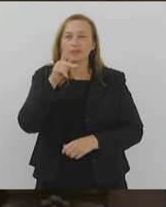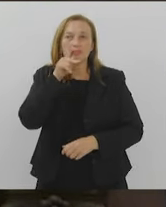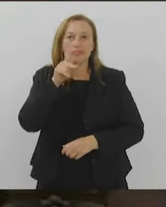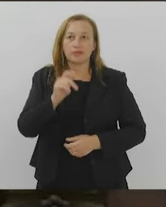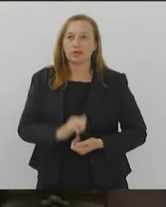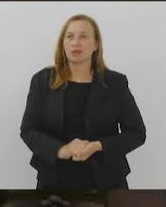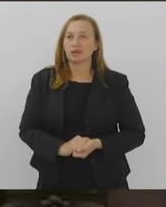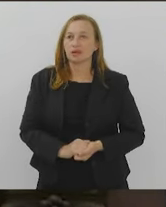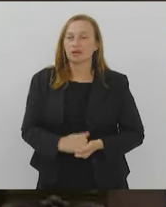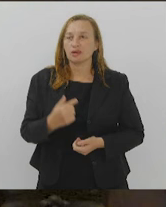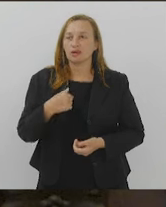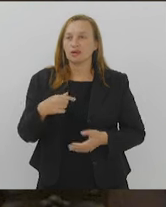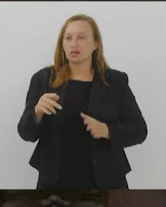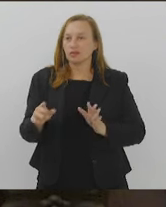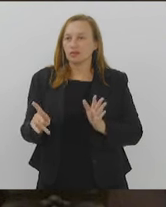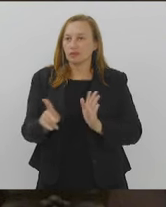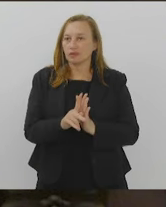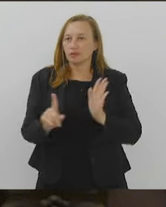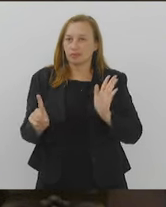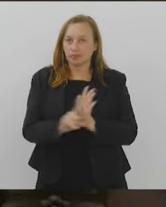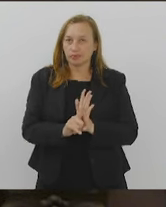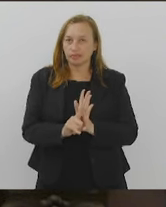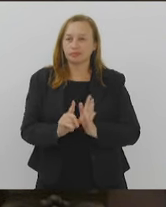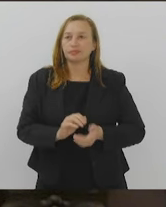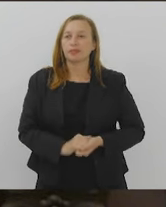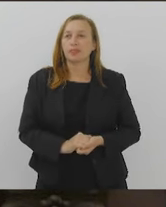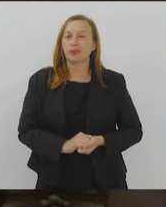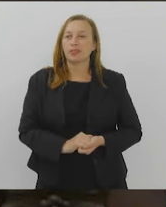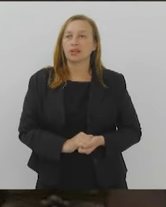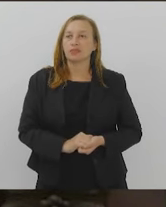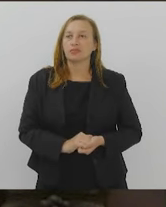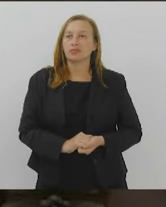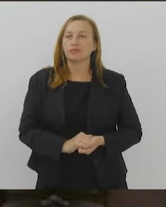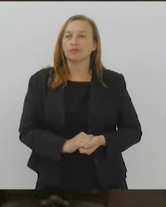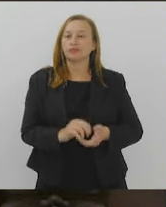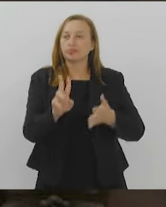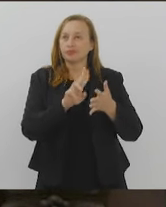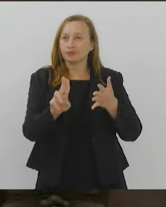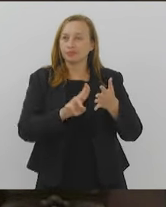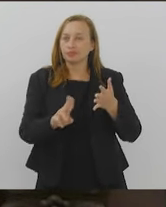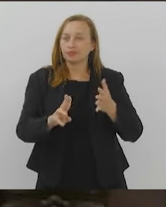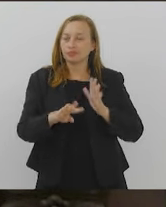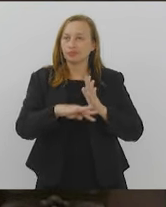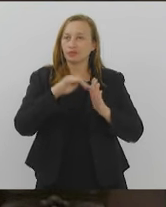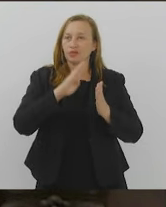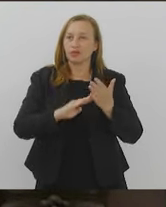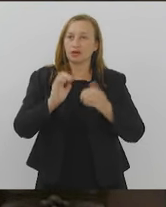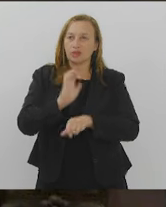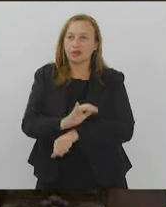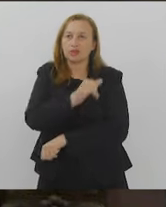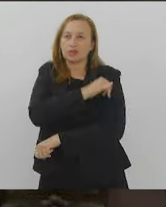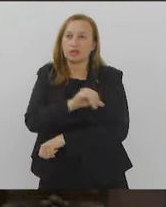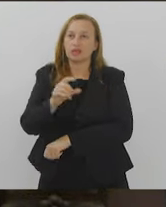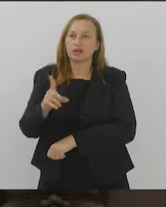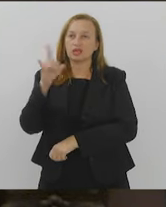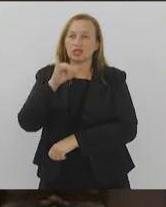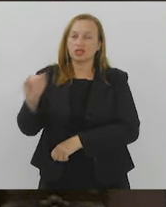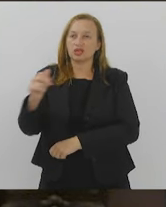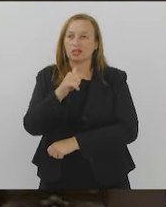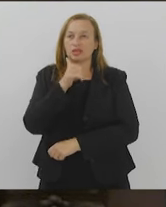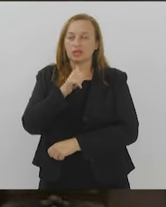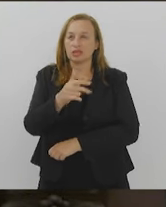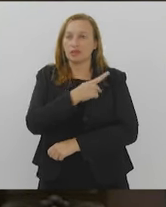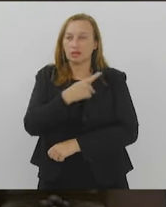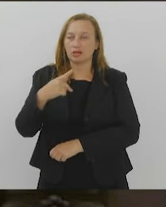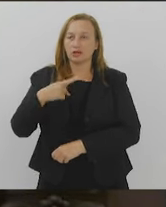eu fiz um projeto de lei que denomina no calendário do Estado do Rio de Janeiro o Dia da Pastora aqui no Estado